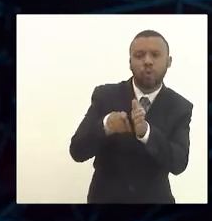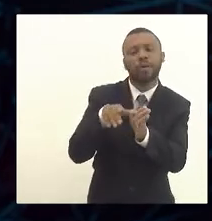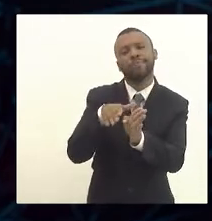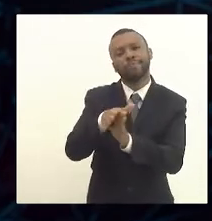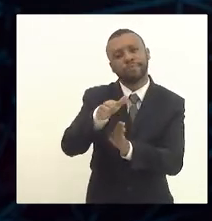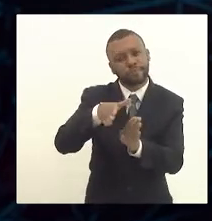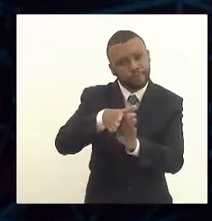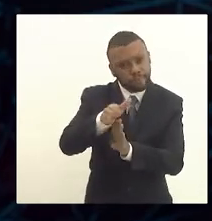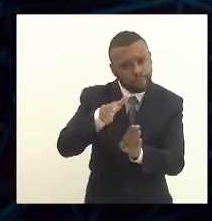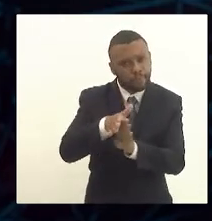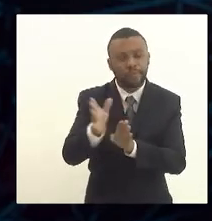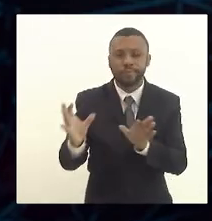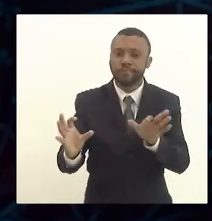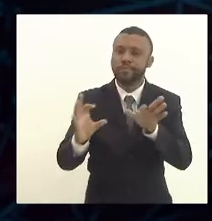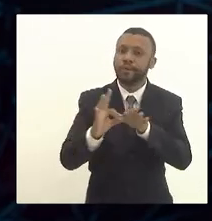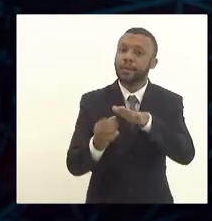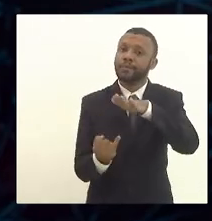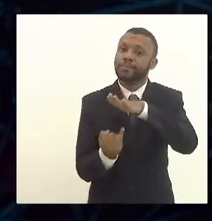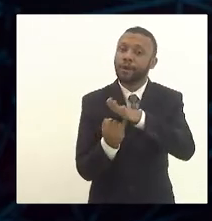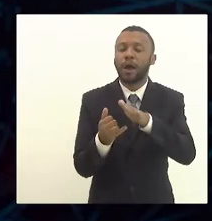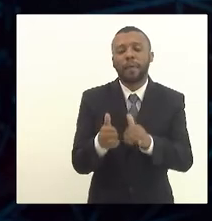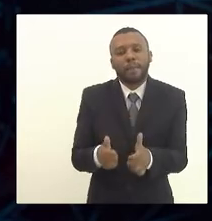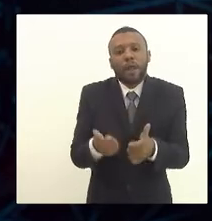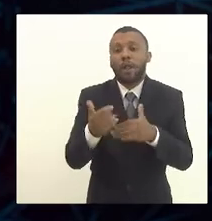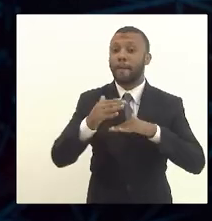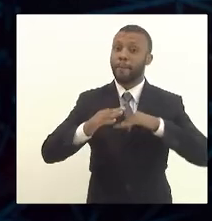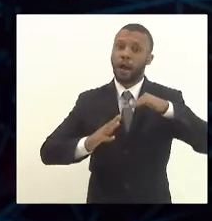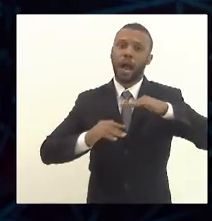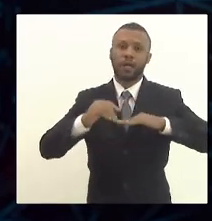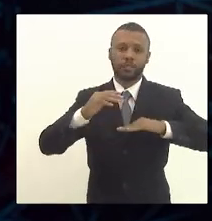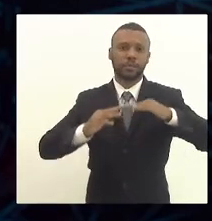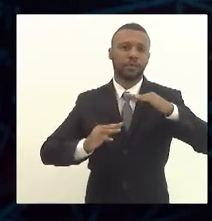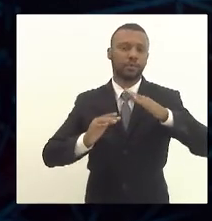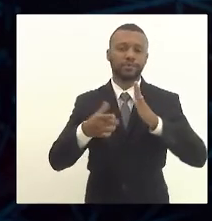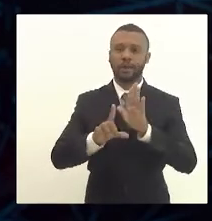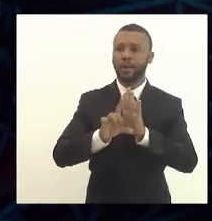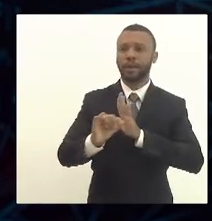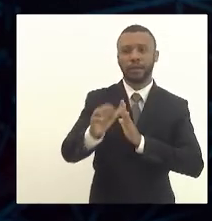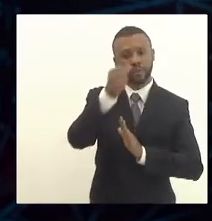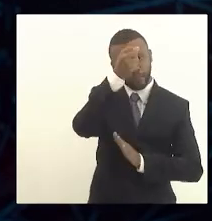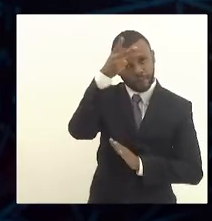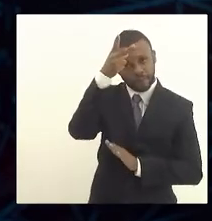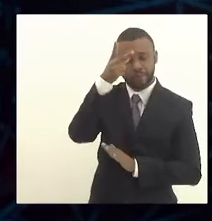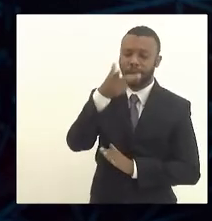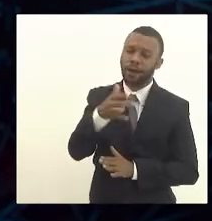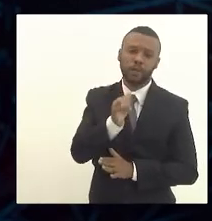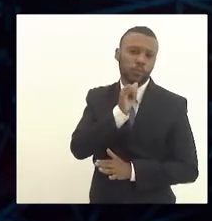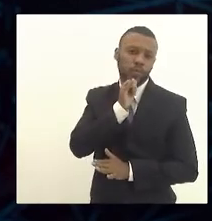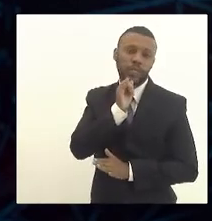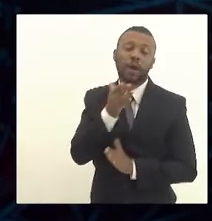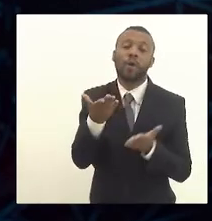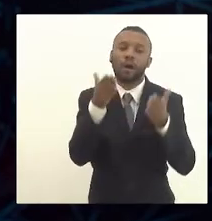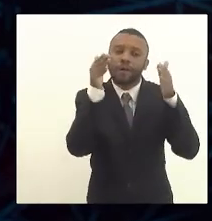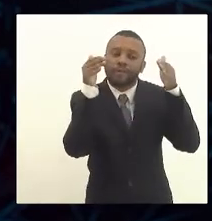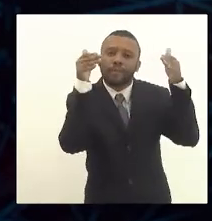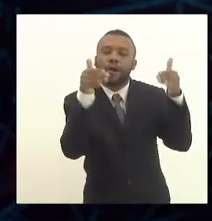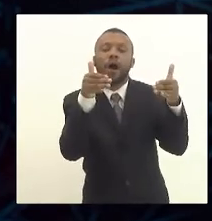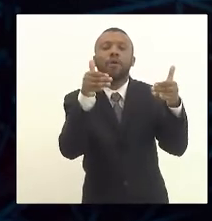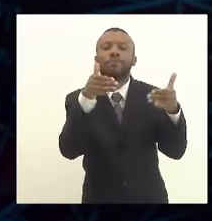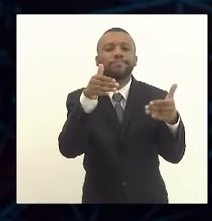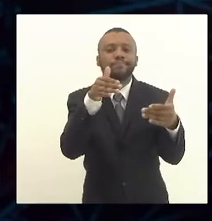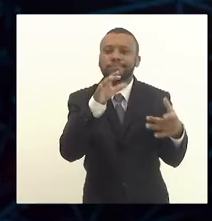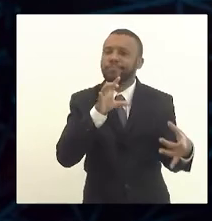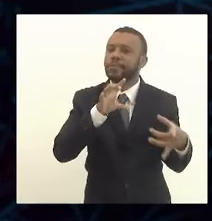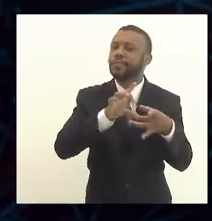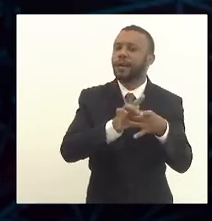do Sindi Telebrasil, melhores práticas, né, de legislação municipal, por exemplo. Agora, o que eu queria focar hoje aqui nessa nossa conversa é essa